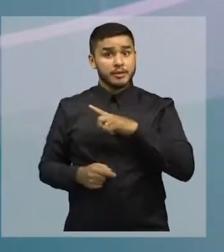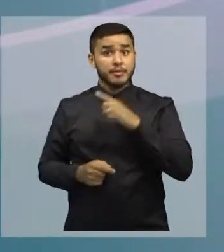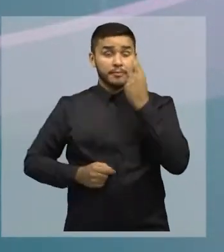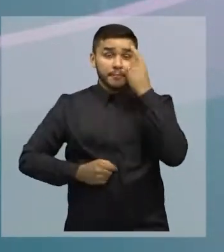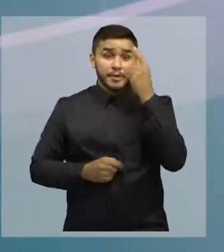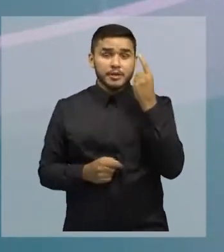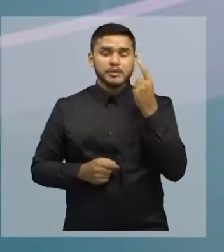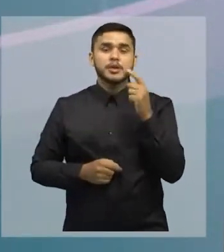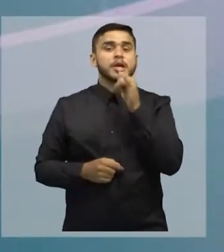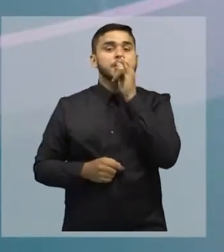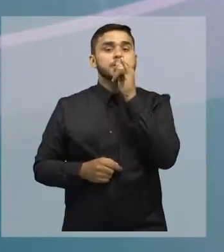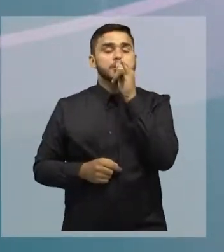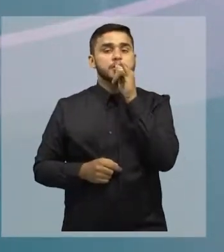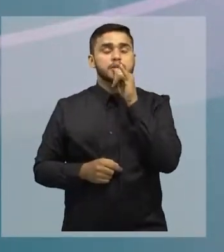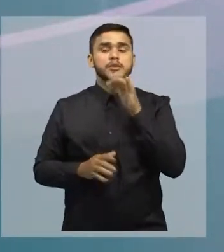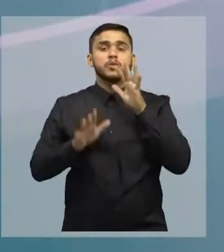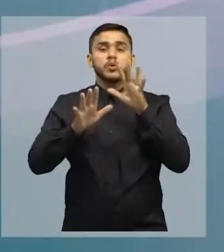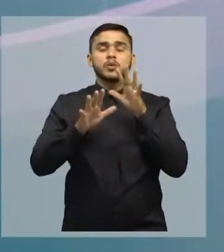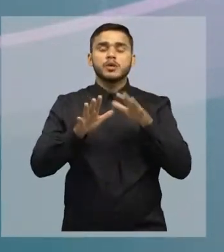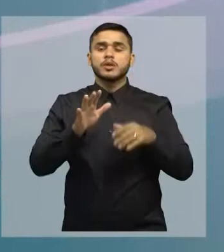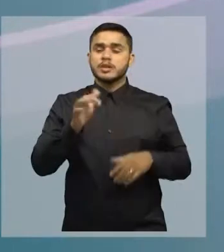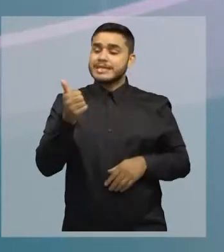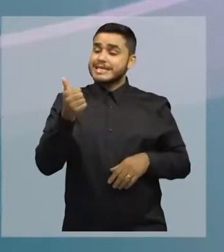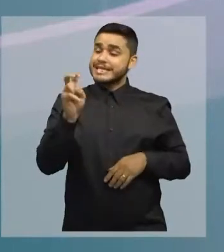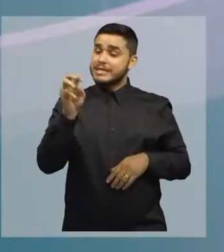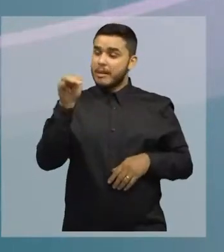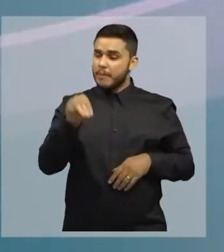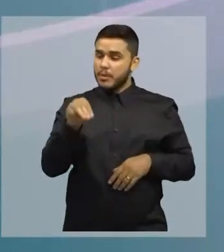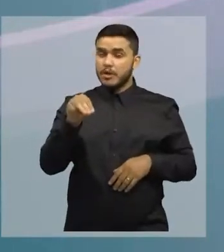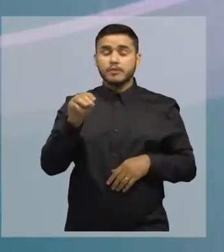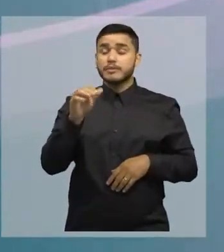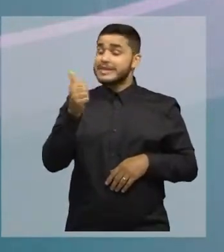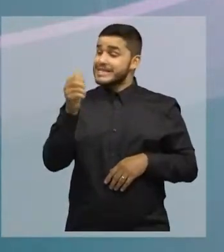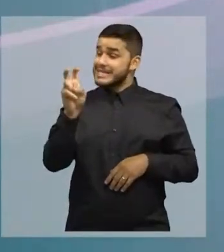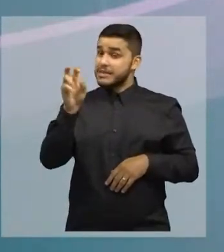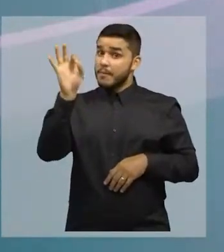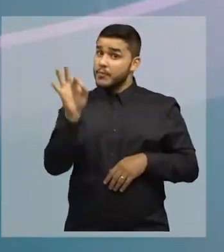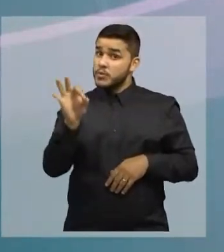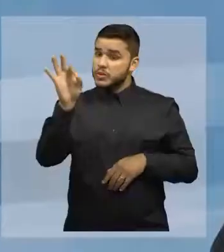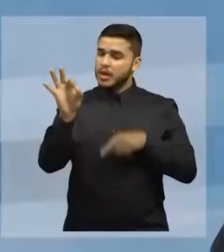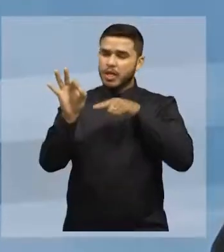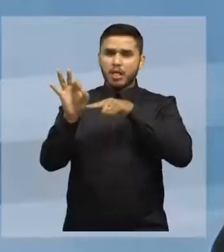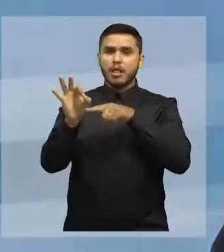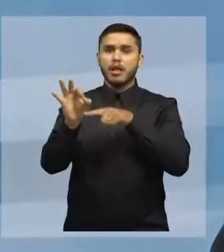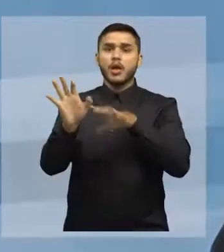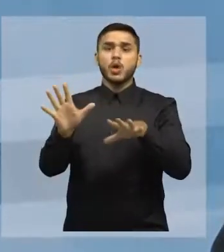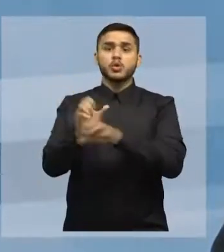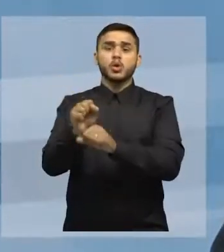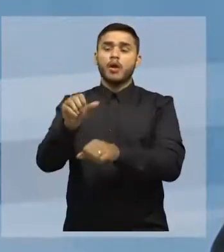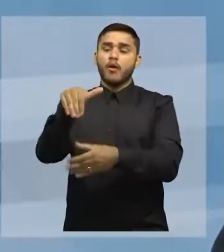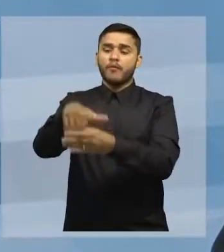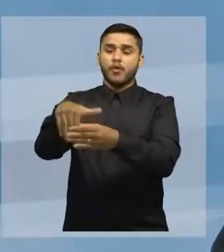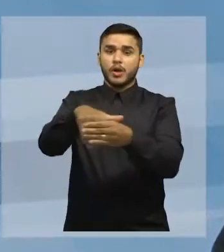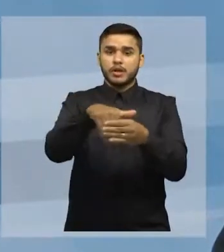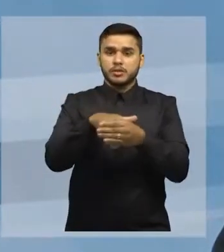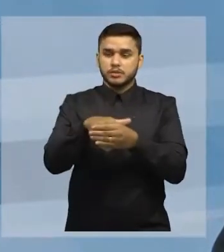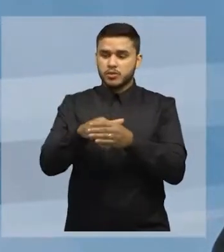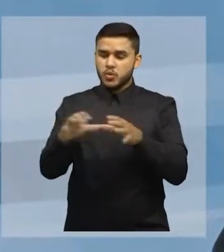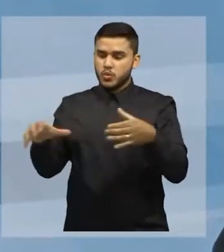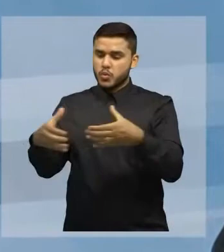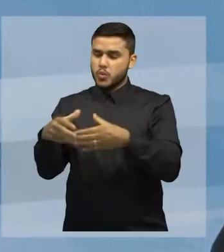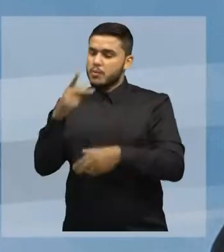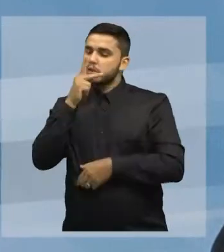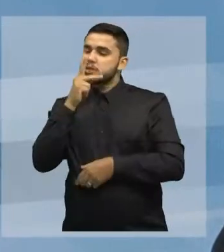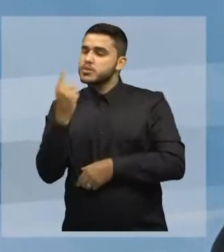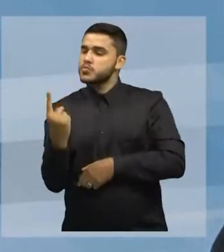chegar a mais de 15% dos votos da Câmara. Então, há necessidade de fazer coligações, fazer coalizões, que esse é o nosso